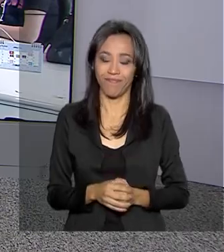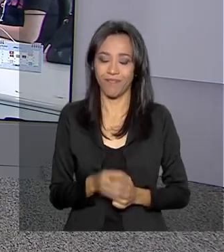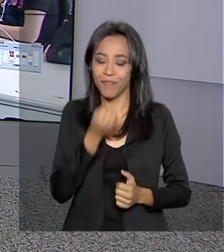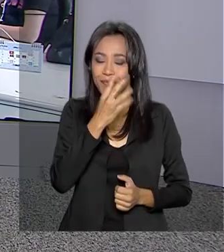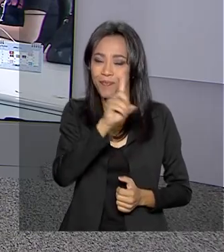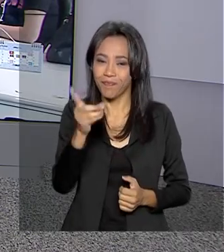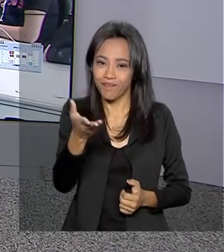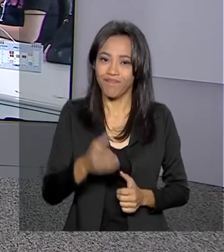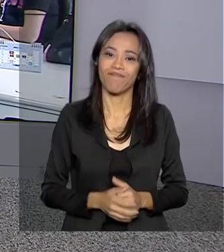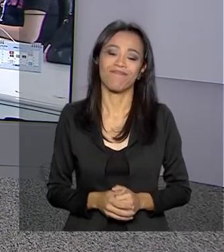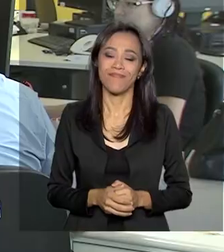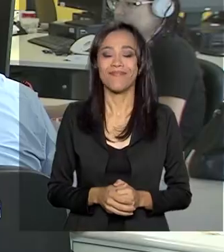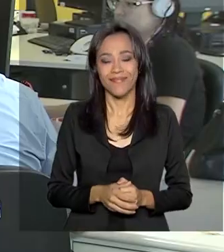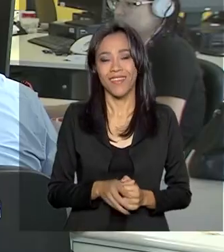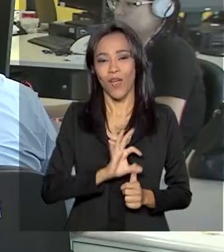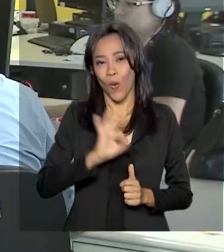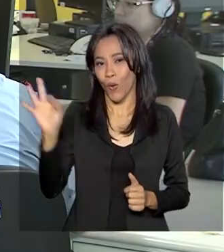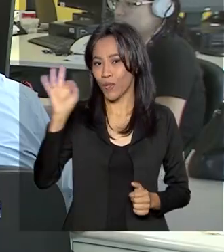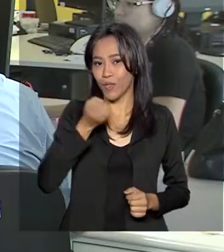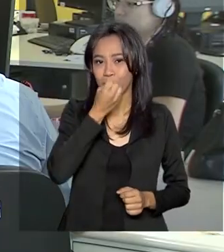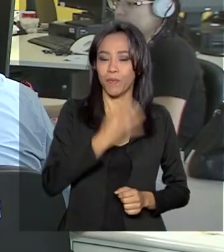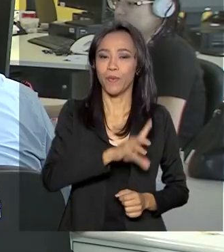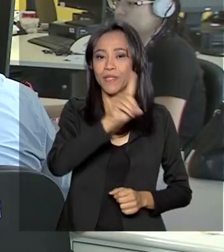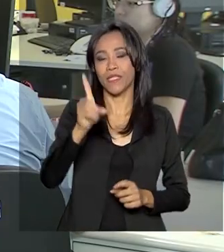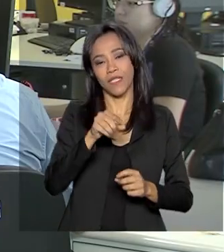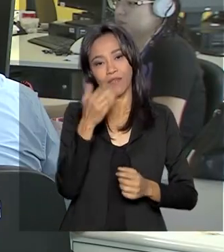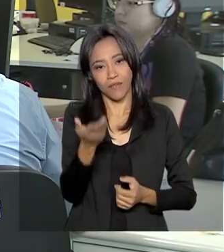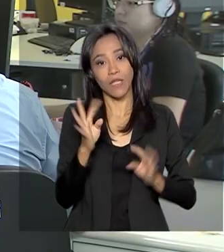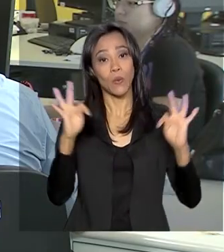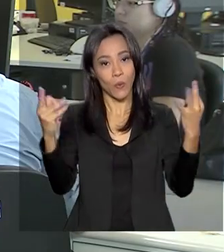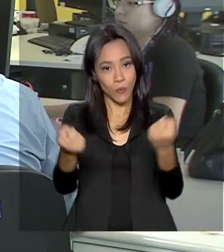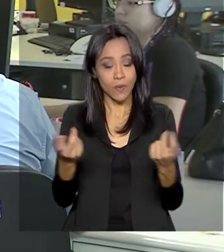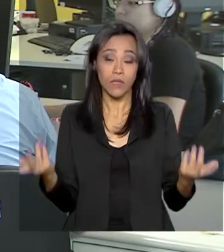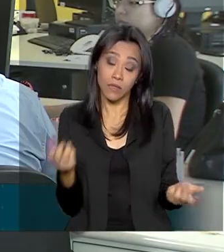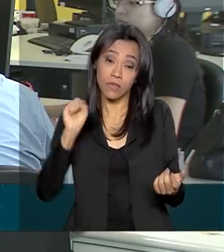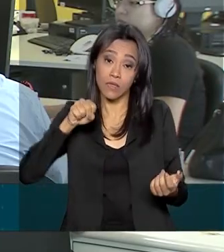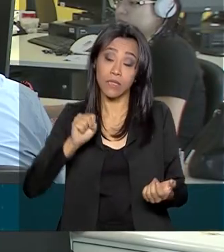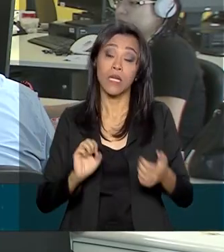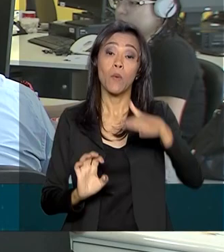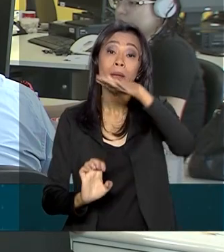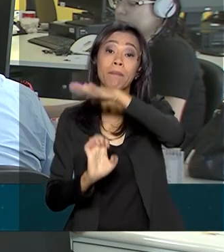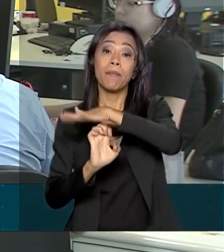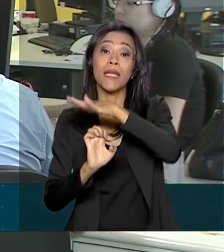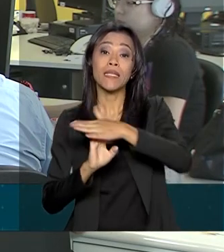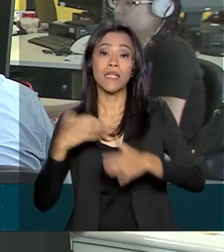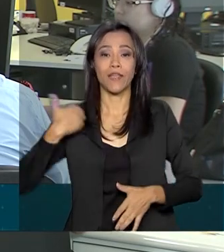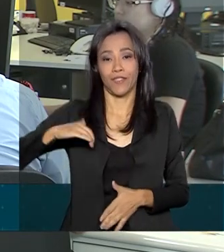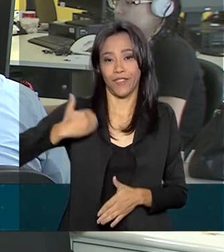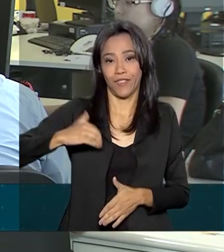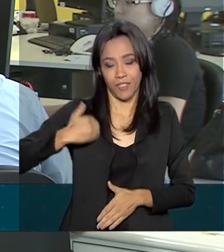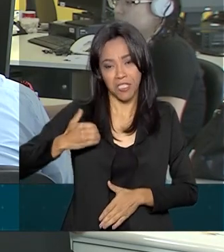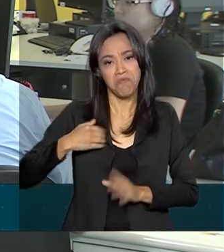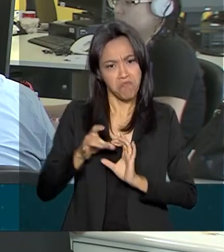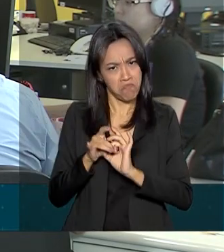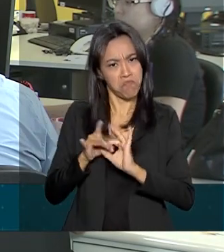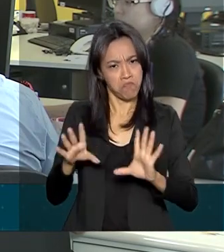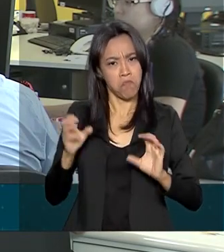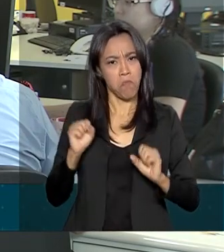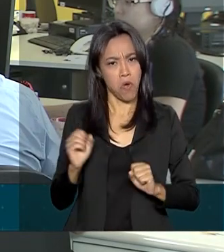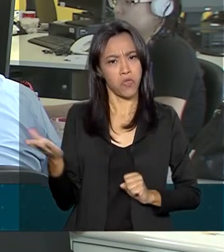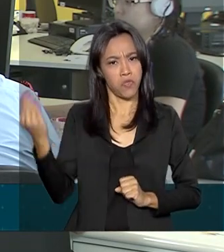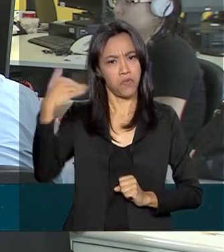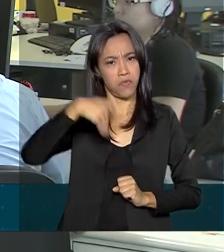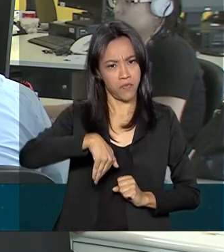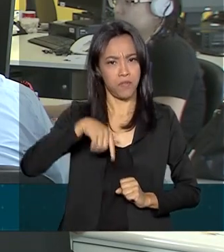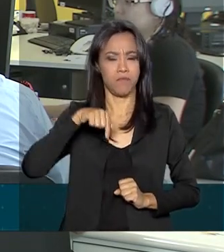É ótimo, né Carla? Bom dia a você e a todos. E é isso mesmo, a empresa aérea argentina Flybond foi autorizada a começar a operar